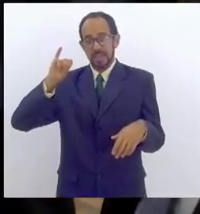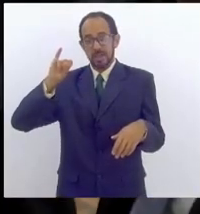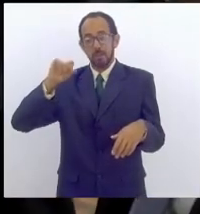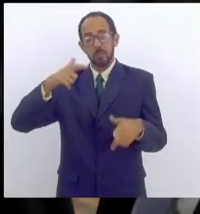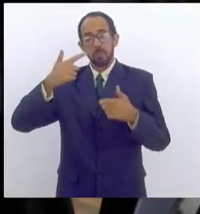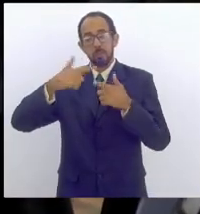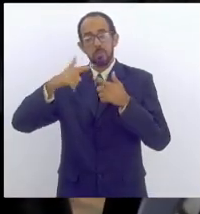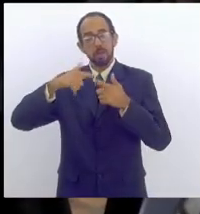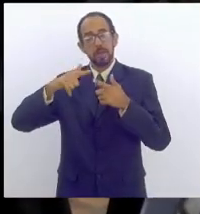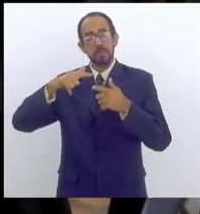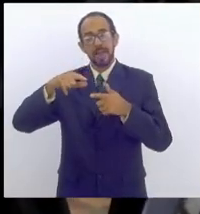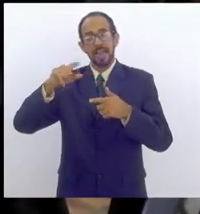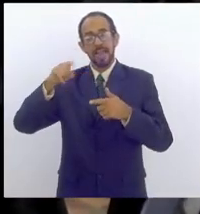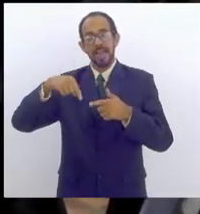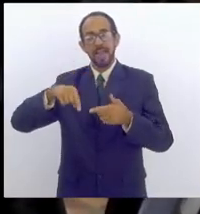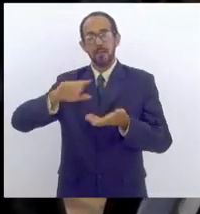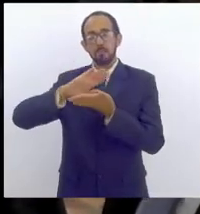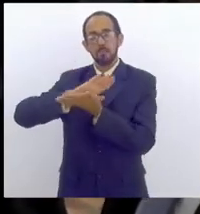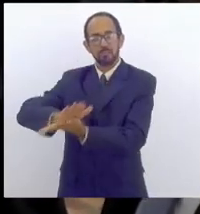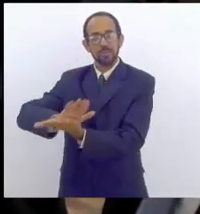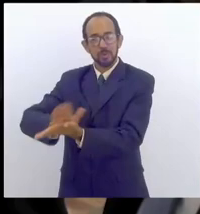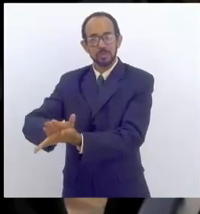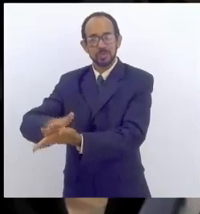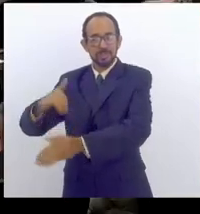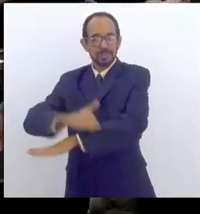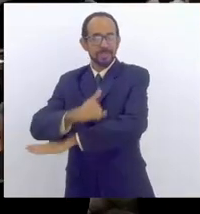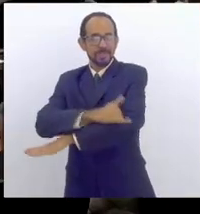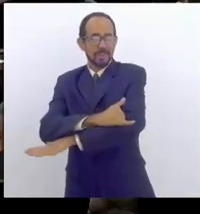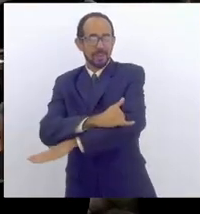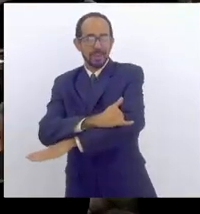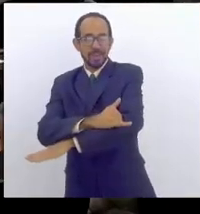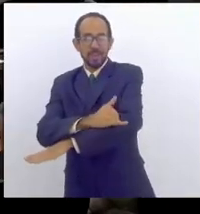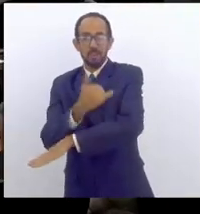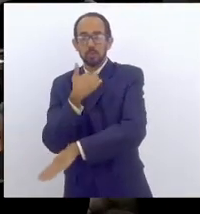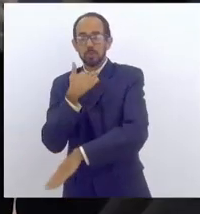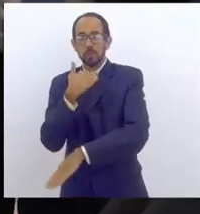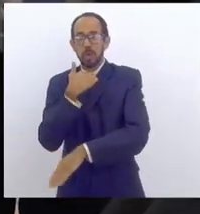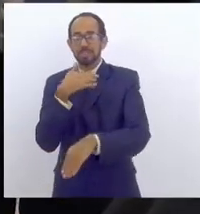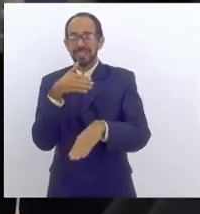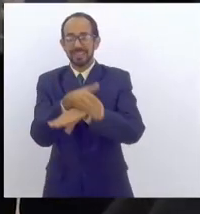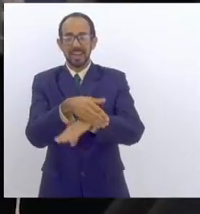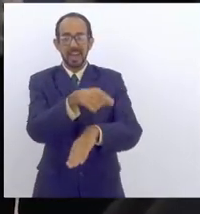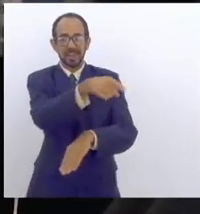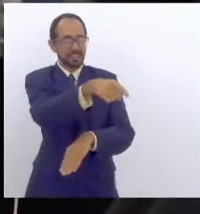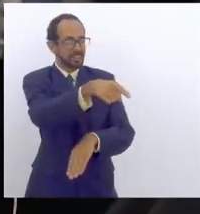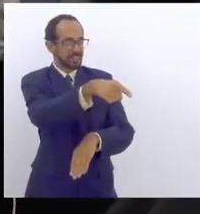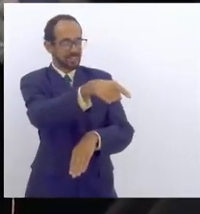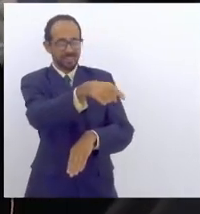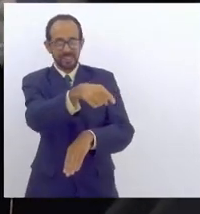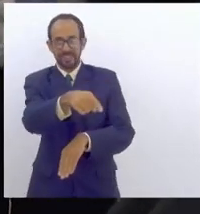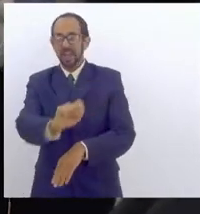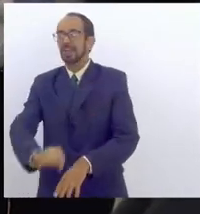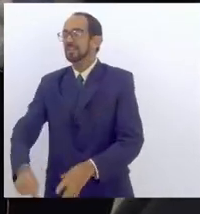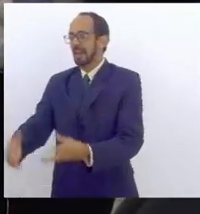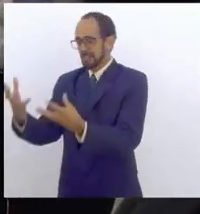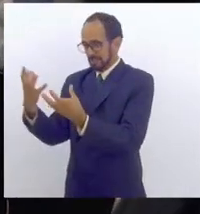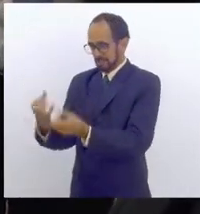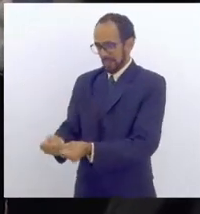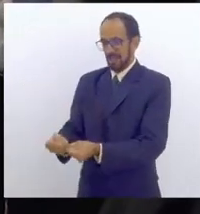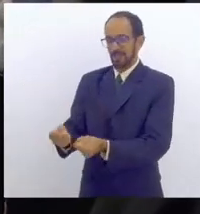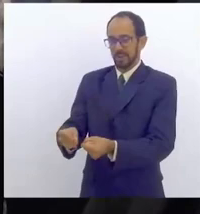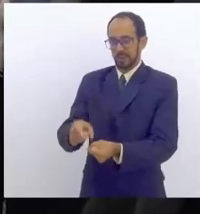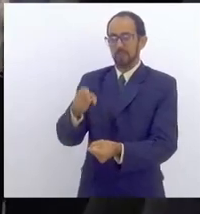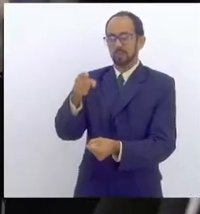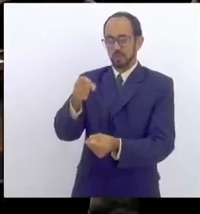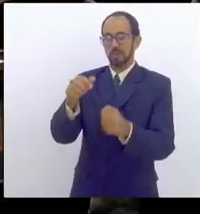porque se eu não conseguir entrar ali, não vou poder votar no meu candidato Rodrigo Bacelar? Está deferida a vossa questão de ordem. Obrigado, vossa excelência, senhor. Poderá votar